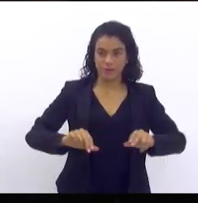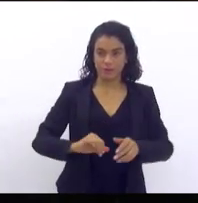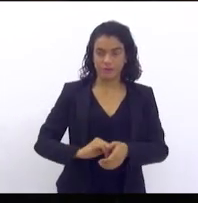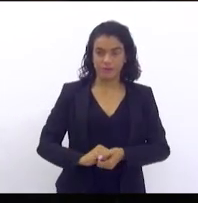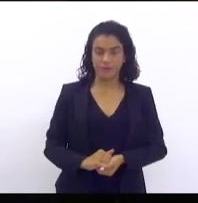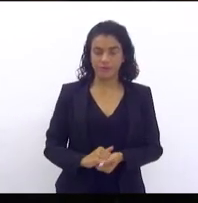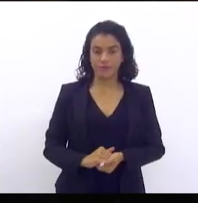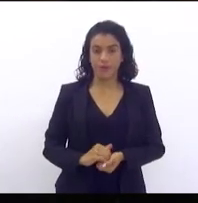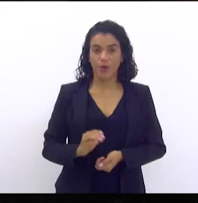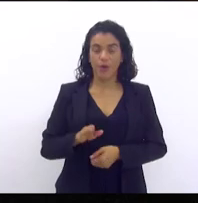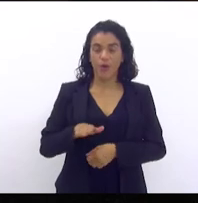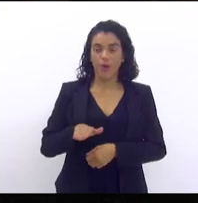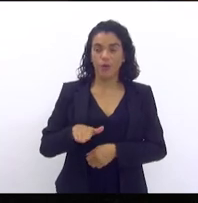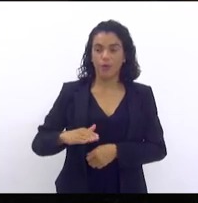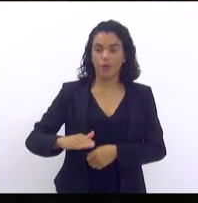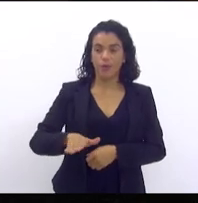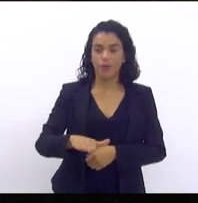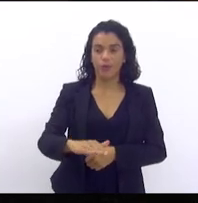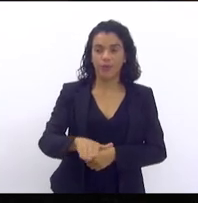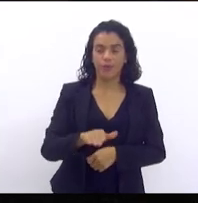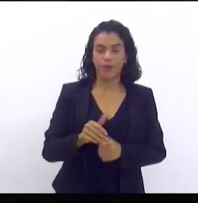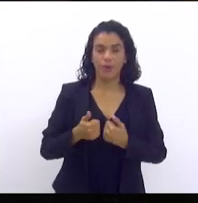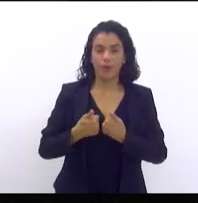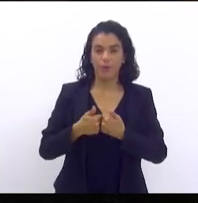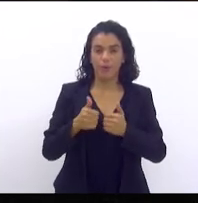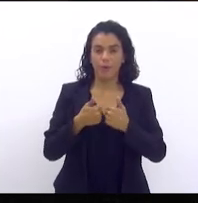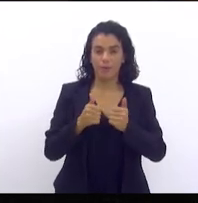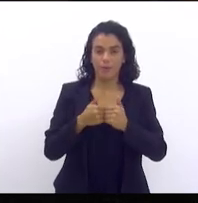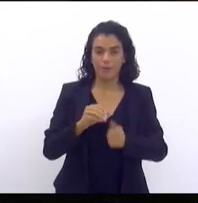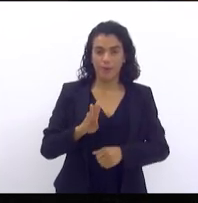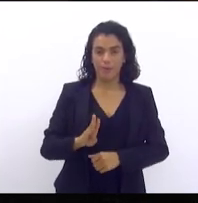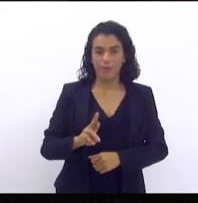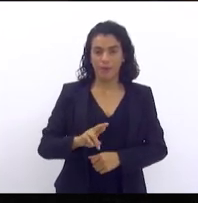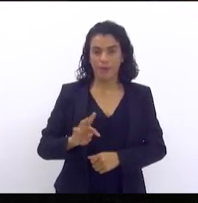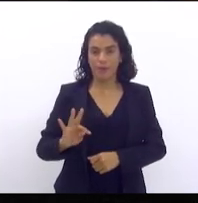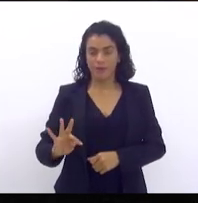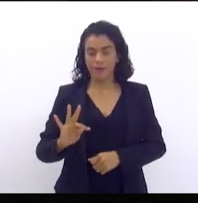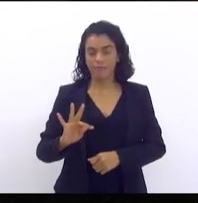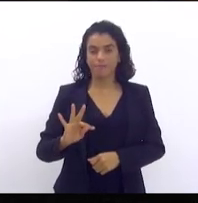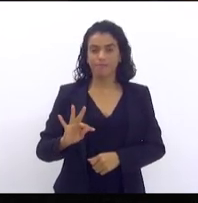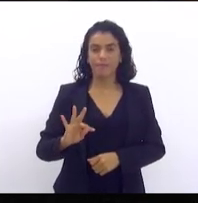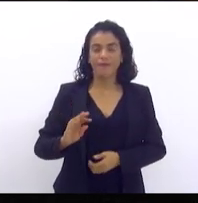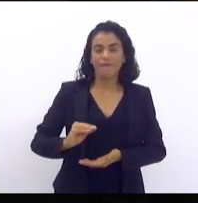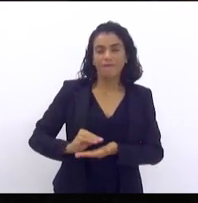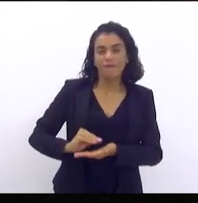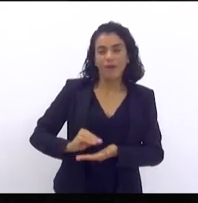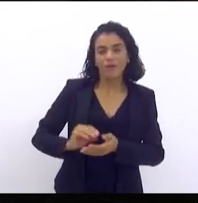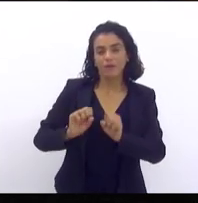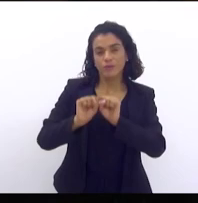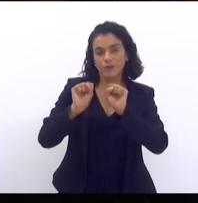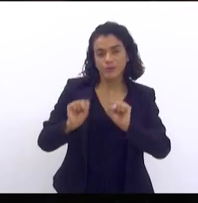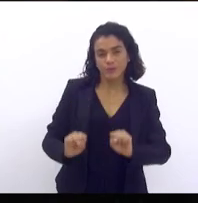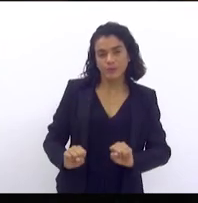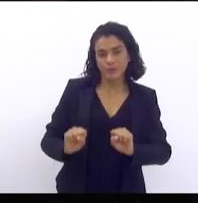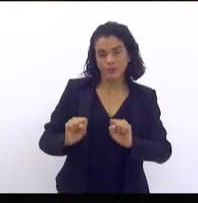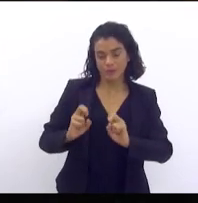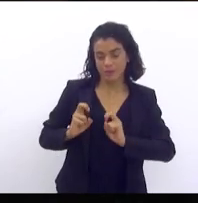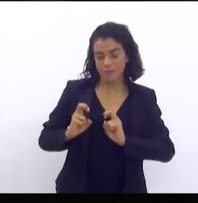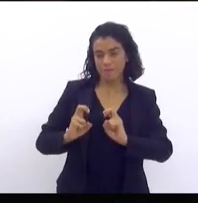E o BRT, na ausência de um sistema